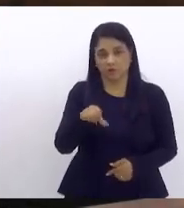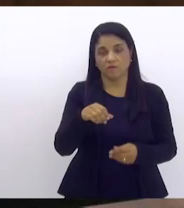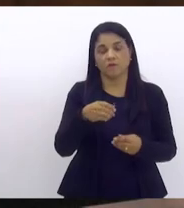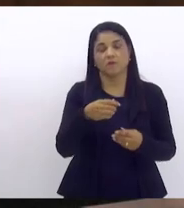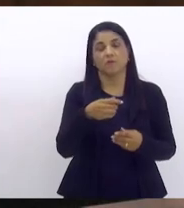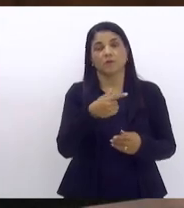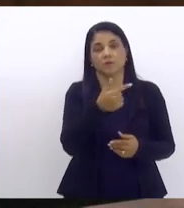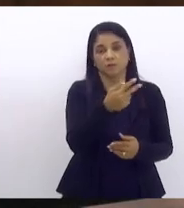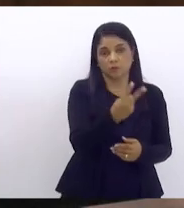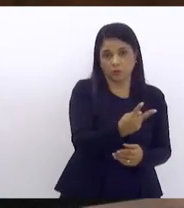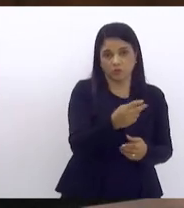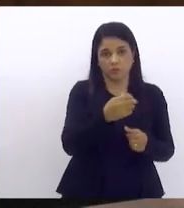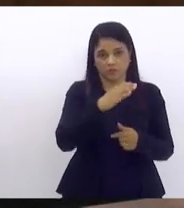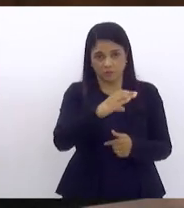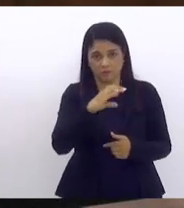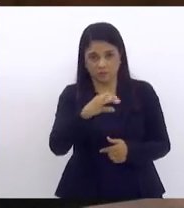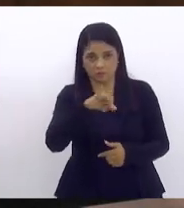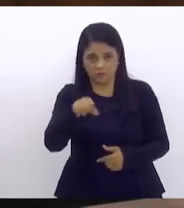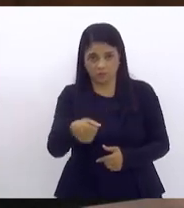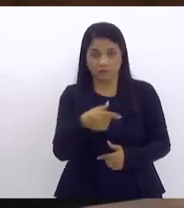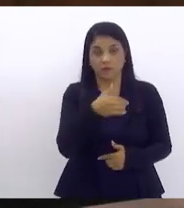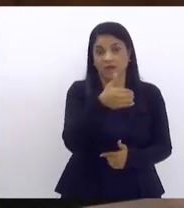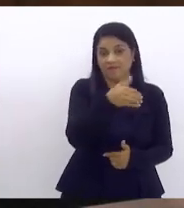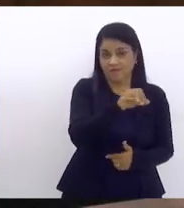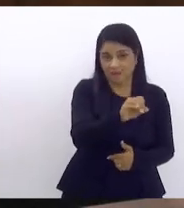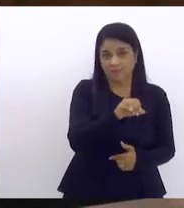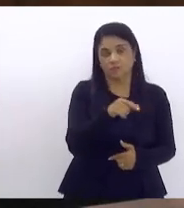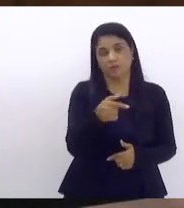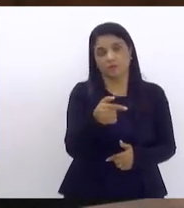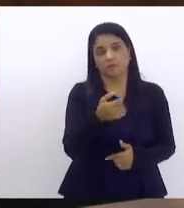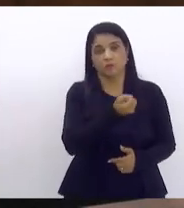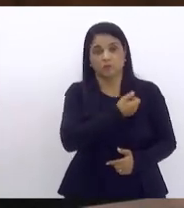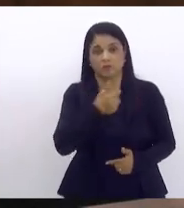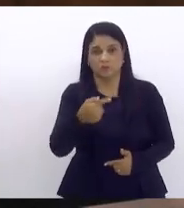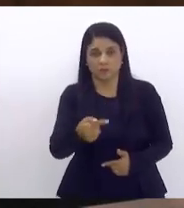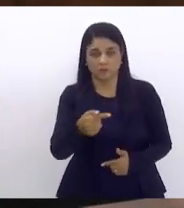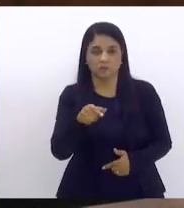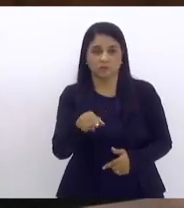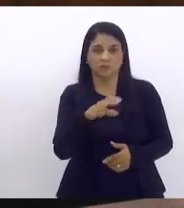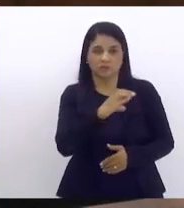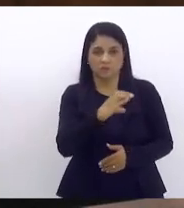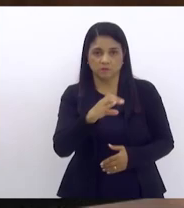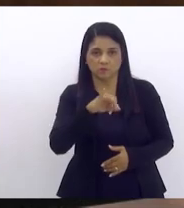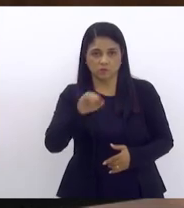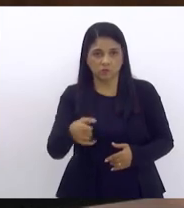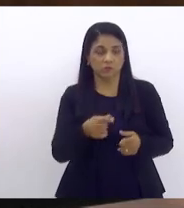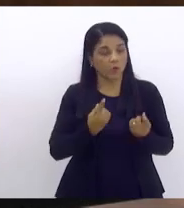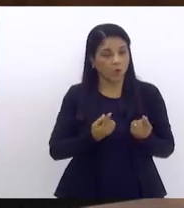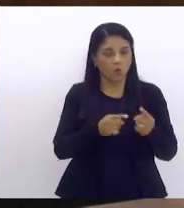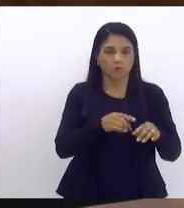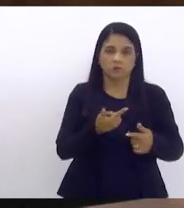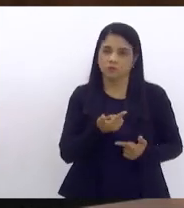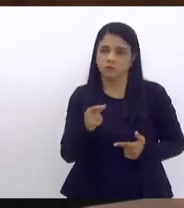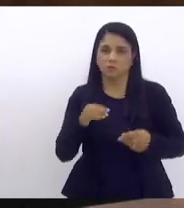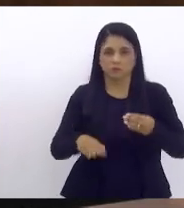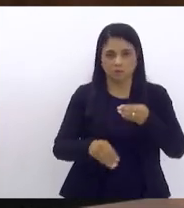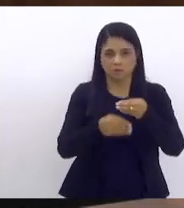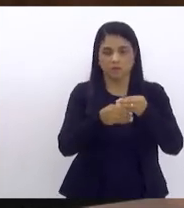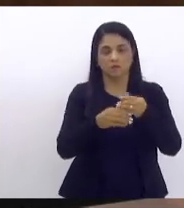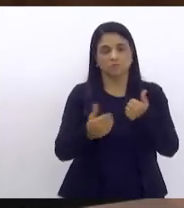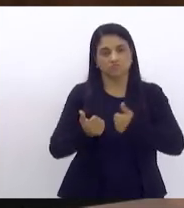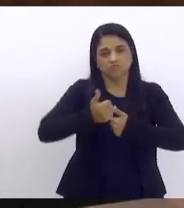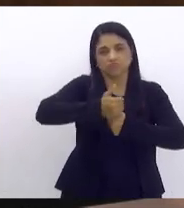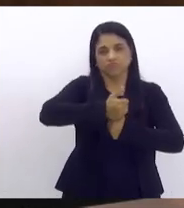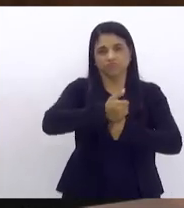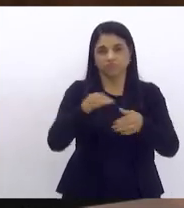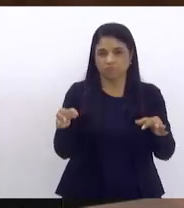CCJ. Número 10 pela emenda 7 da CCJ. Contrário às demais emendas, concluindo por